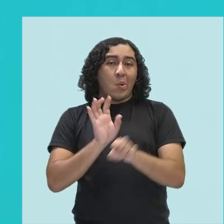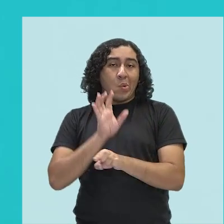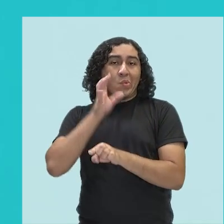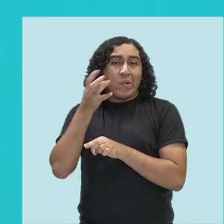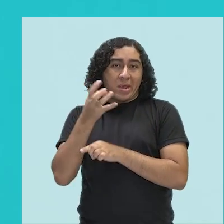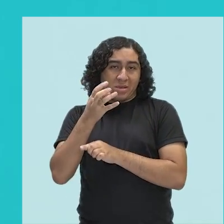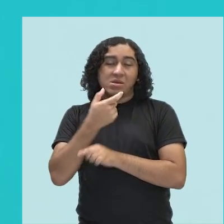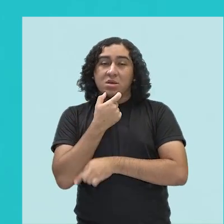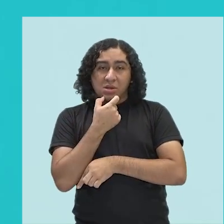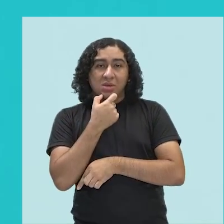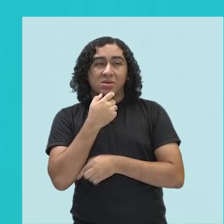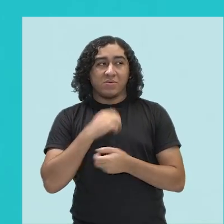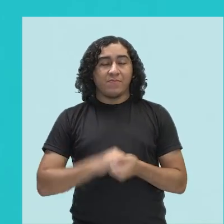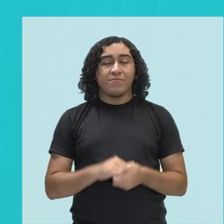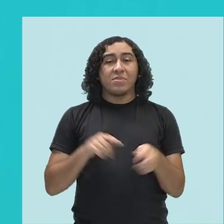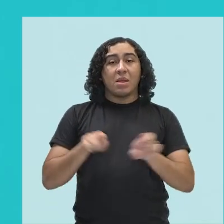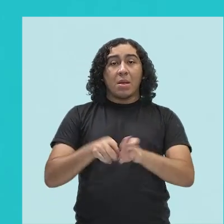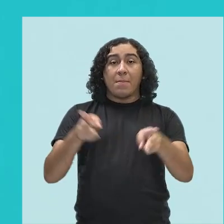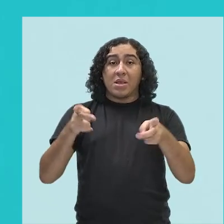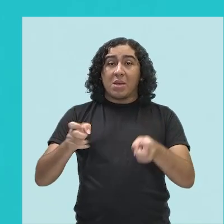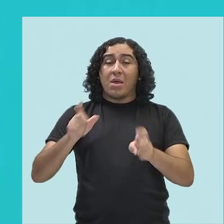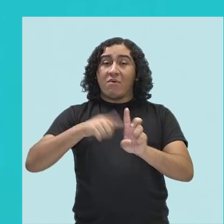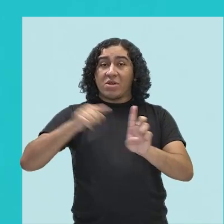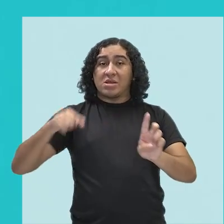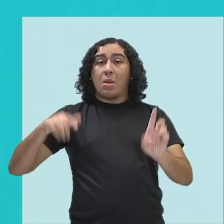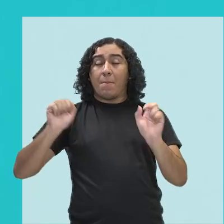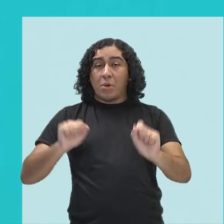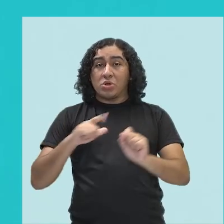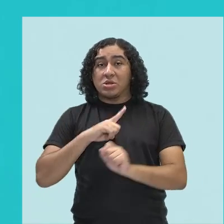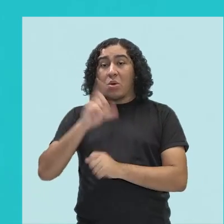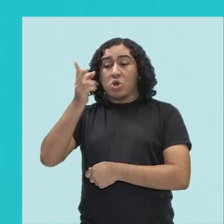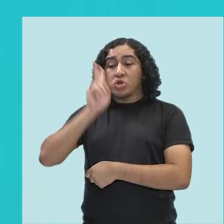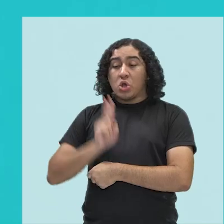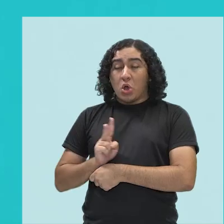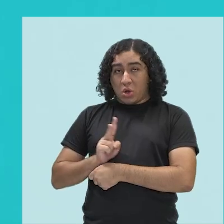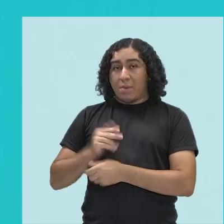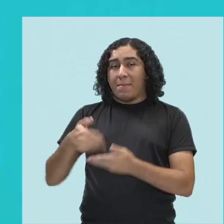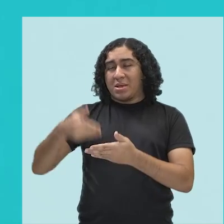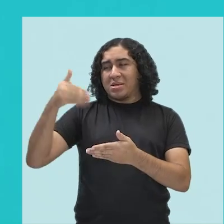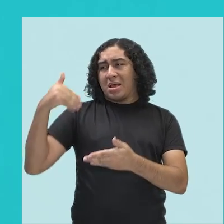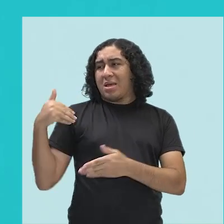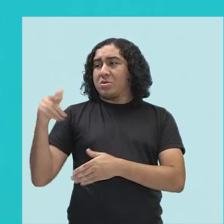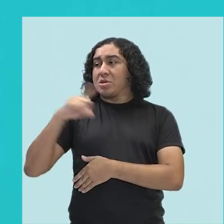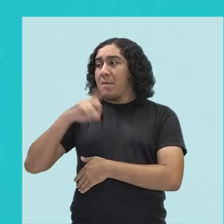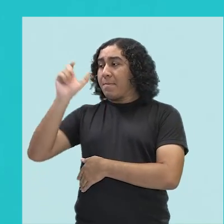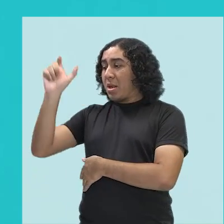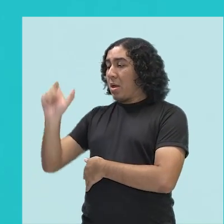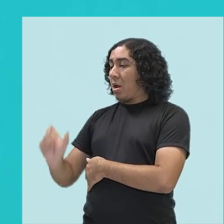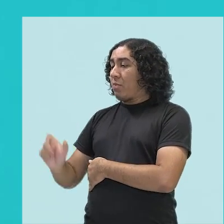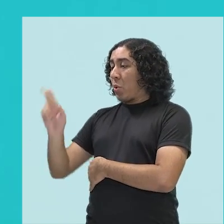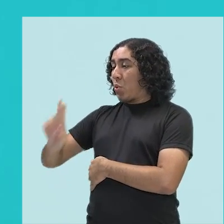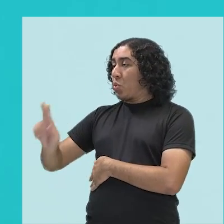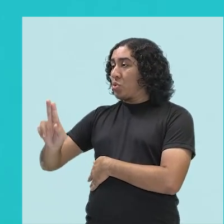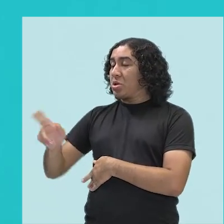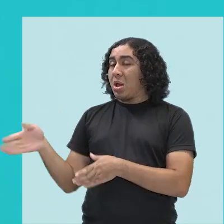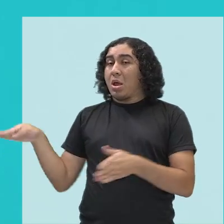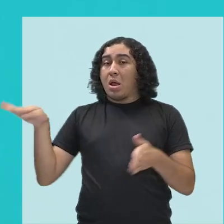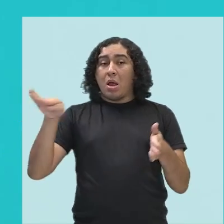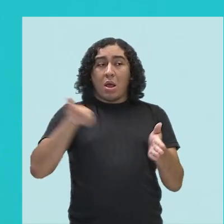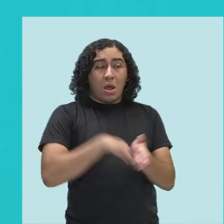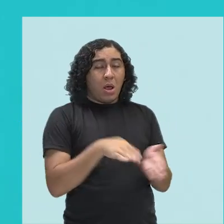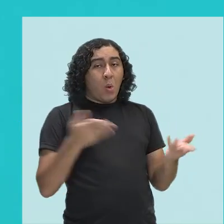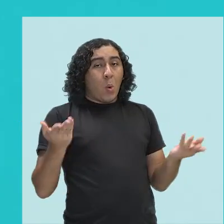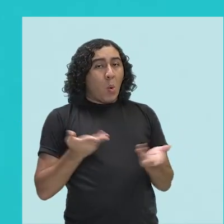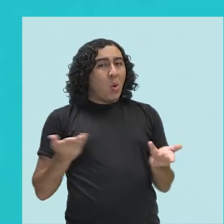inglesa. Vimos que a variação ela pode ser histórica, palavras que eram usadas antigamente não são mais